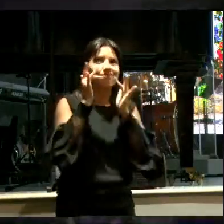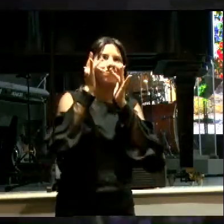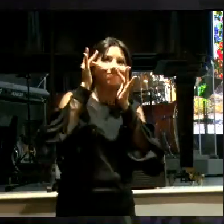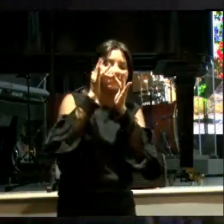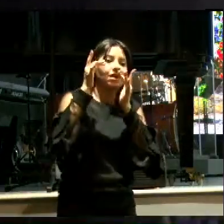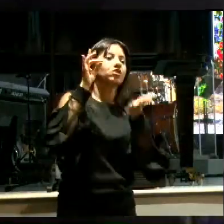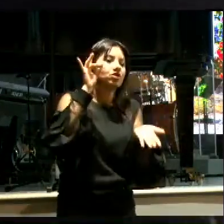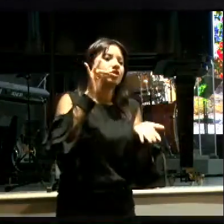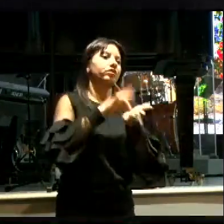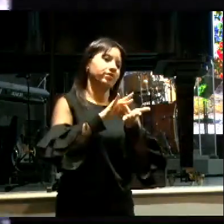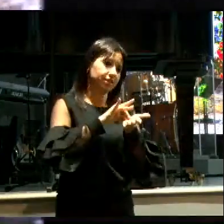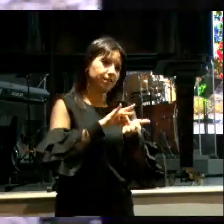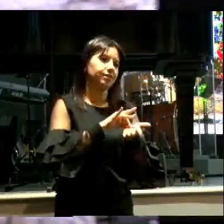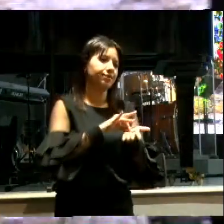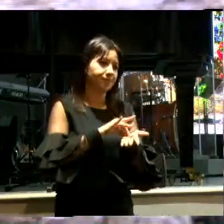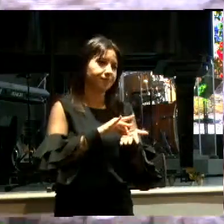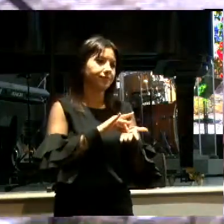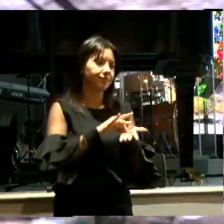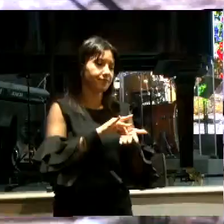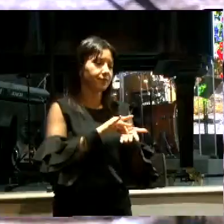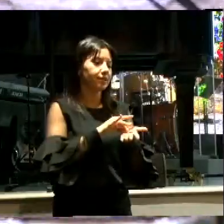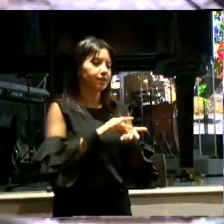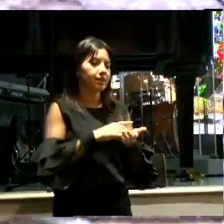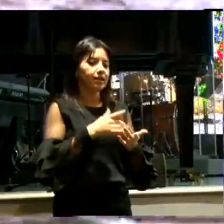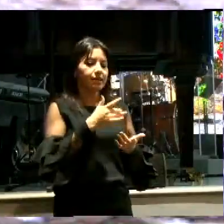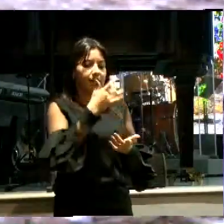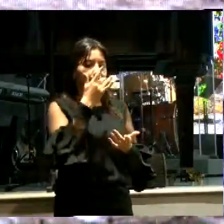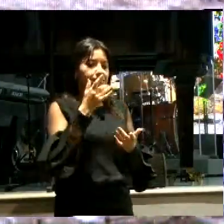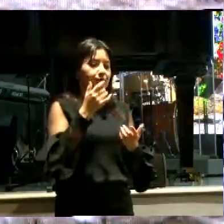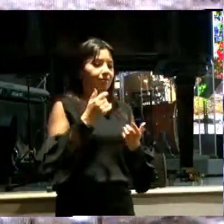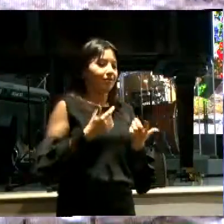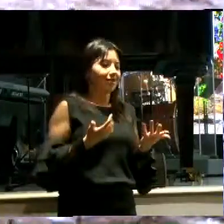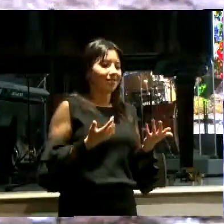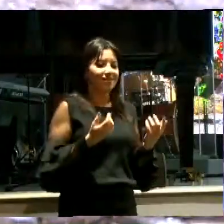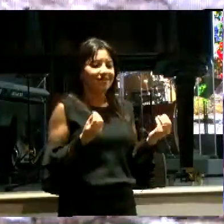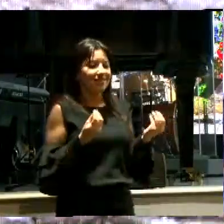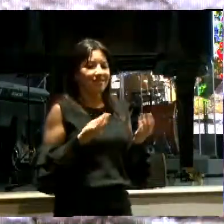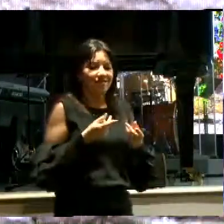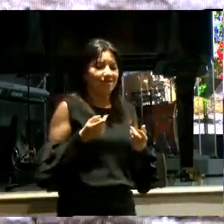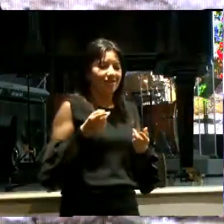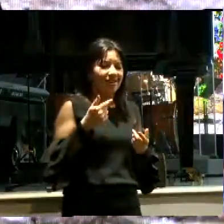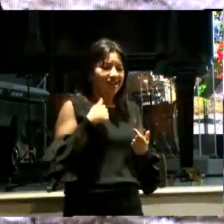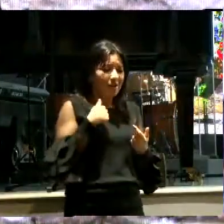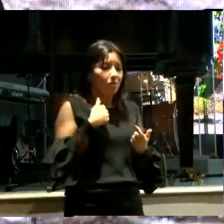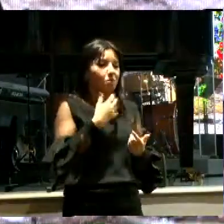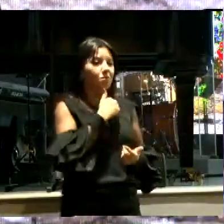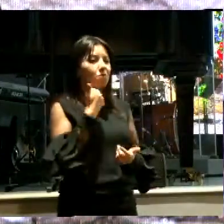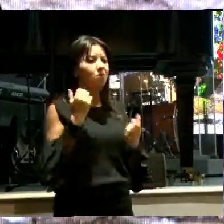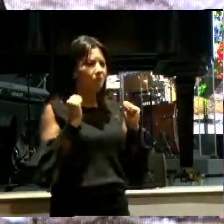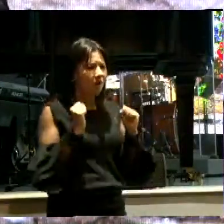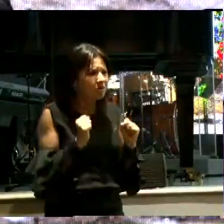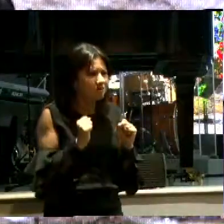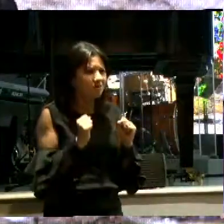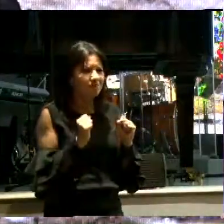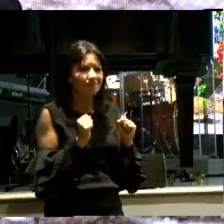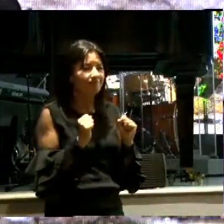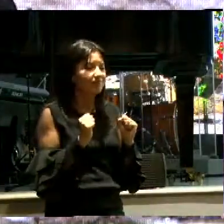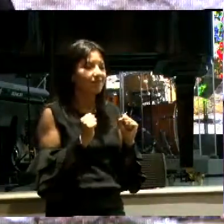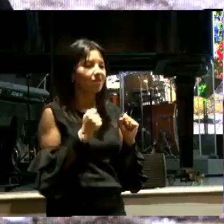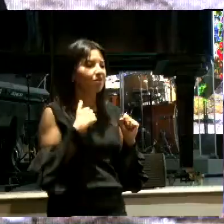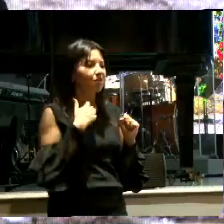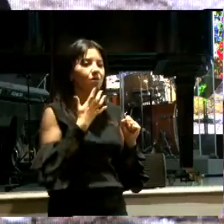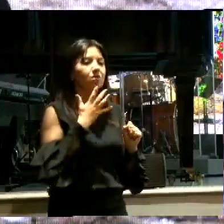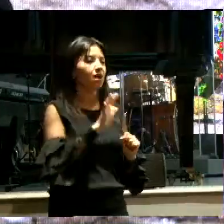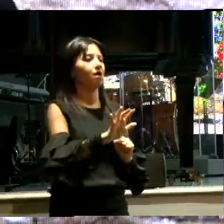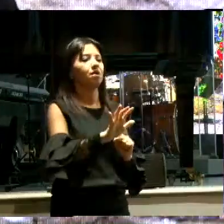é isso? Eu falei: que é isso? Que eu me recuso a morrer e vocês não verem essas brasas. E nós